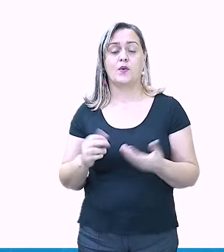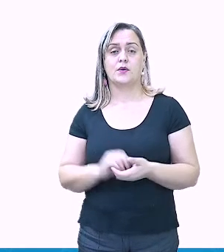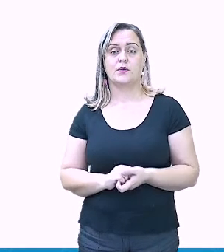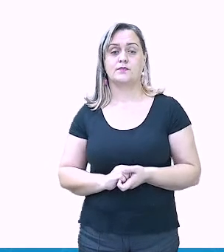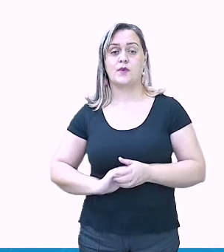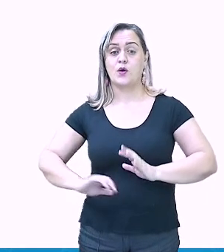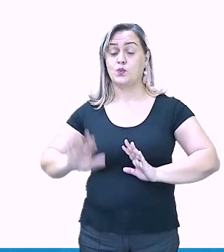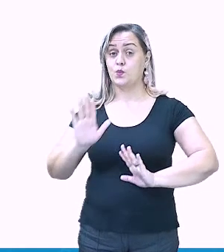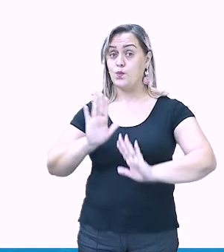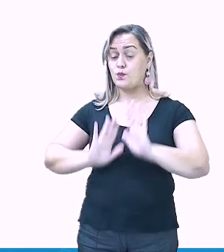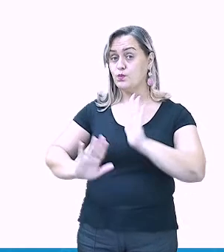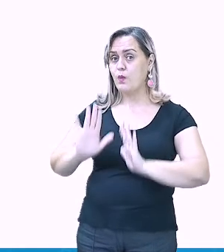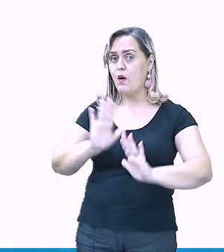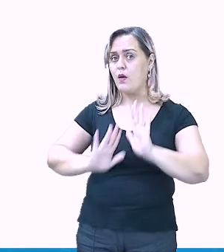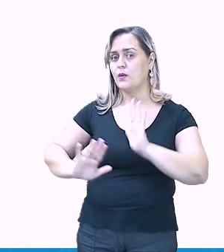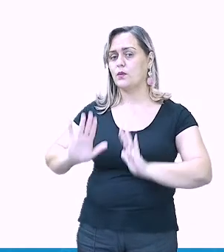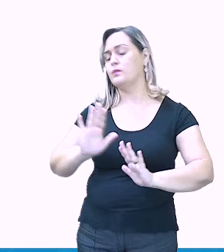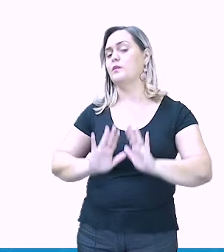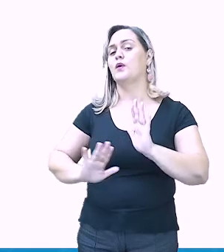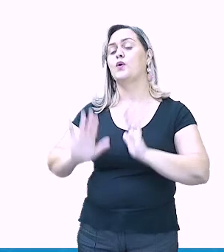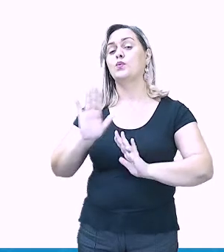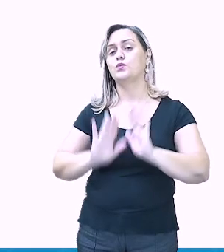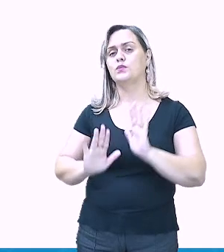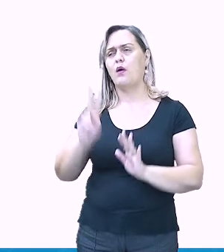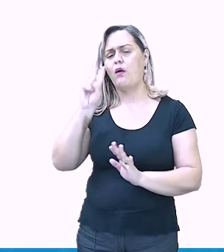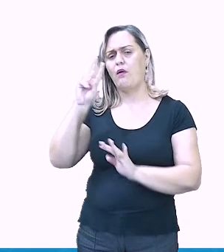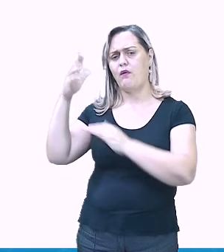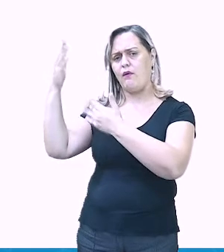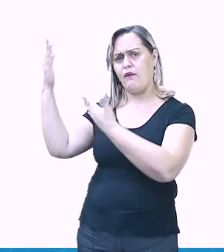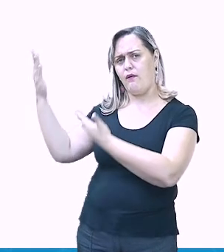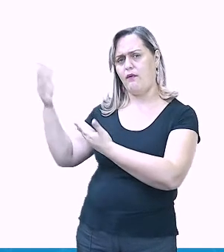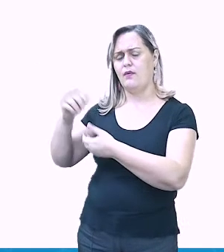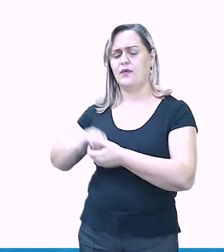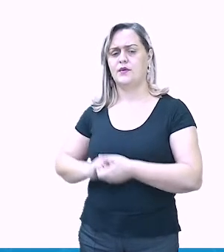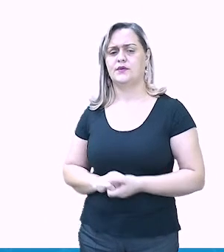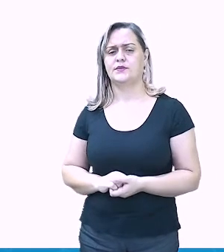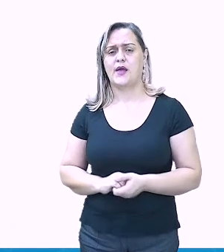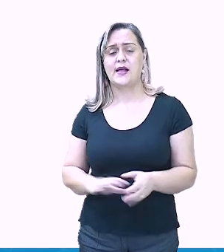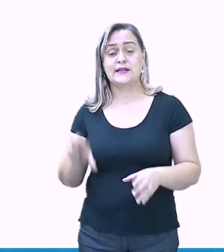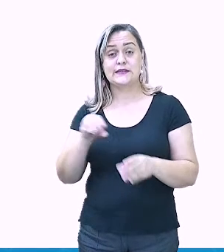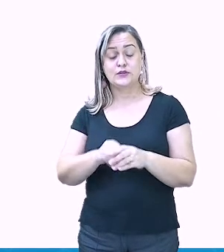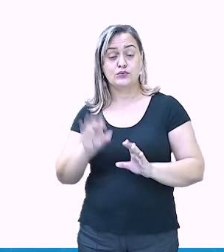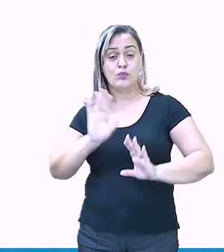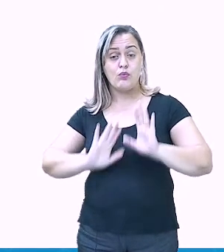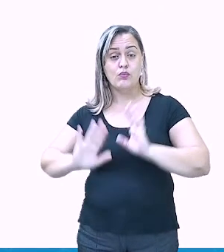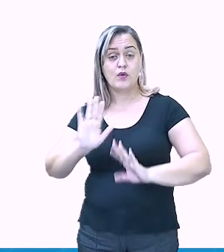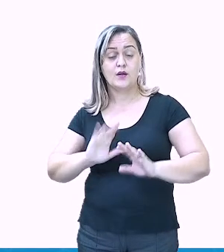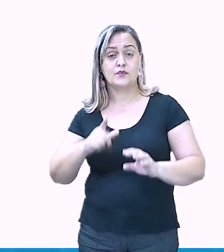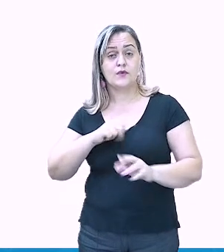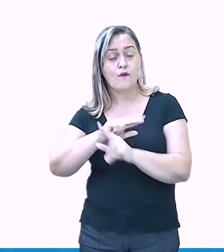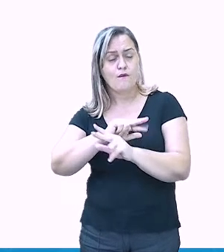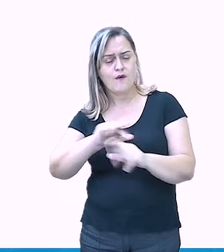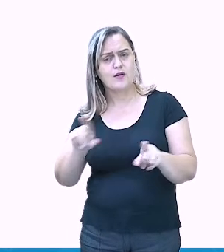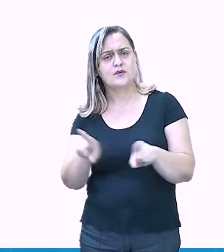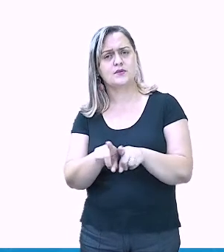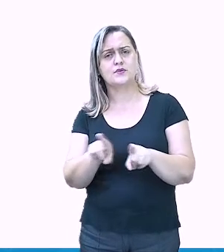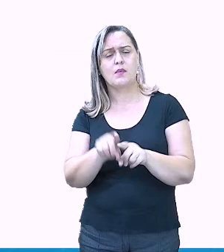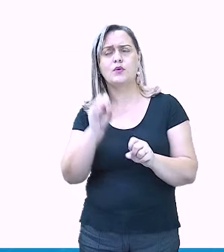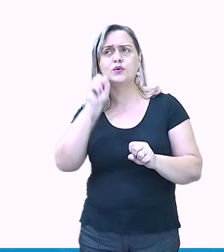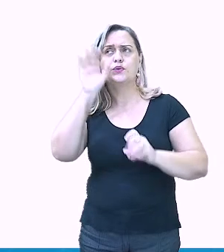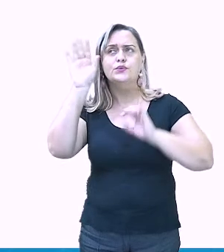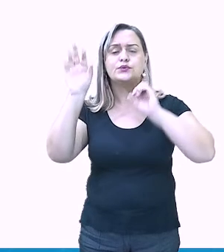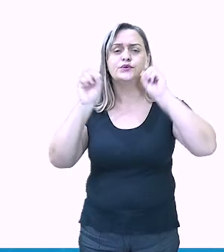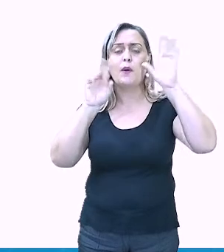Advertência, agora dentro desse contexto aí, né, de advertência, dessa temática, eu tenho essas